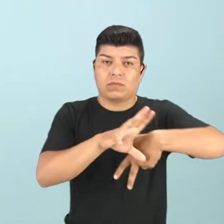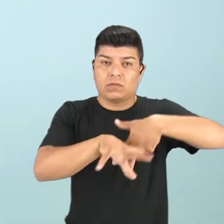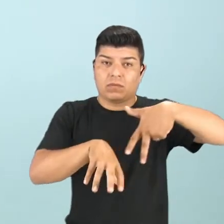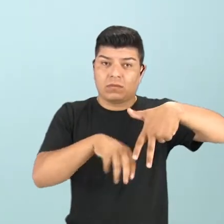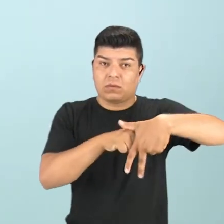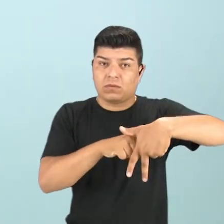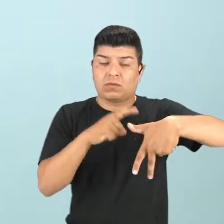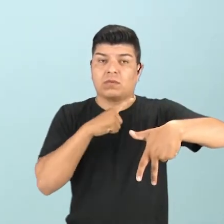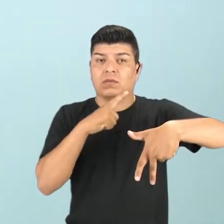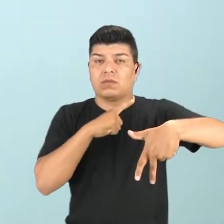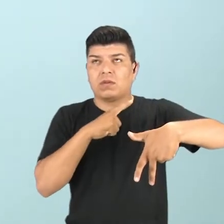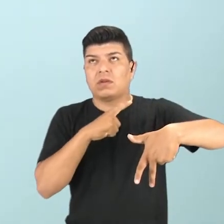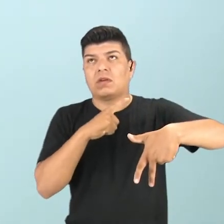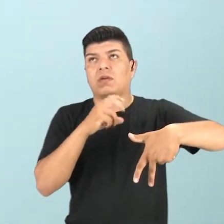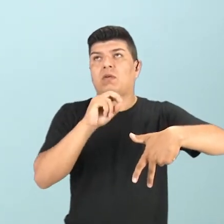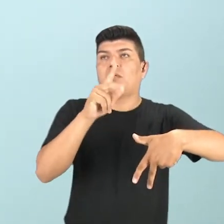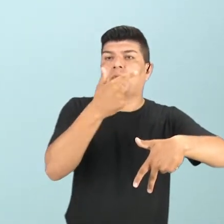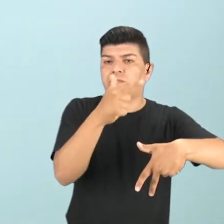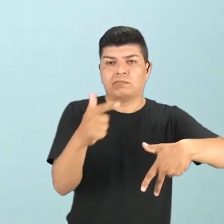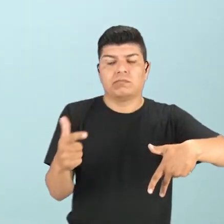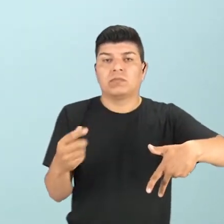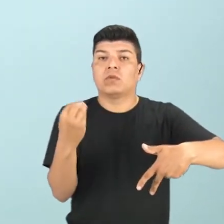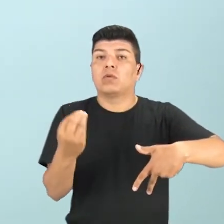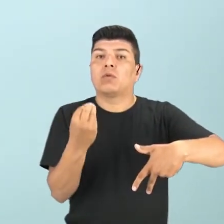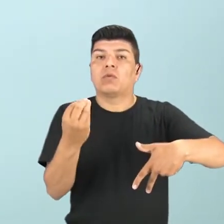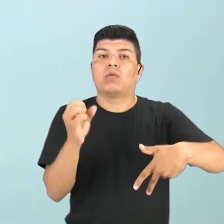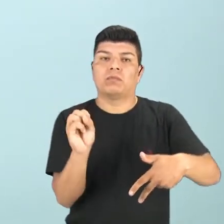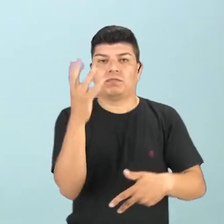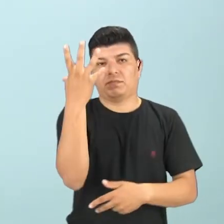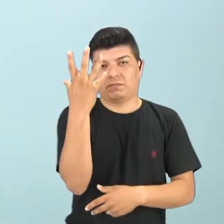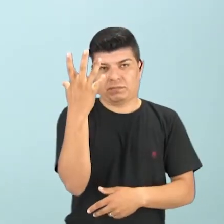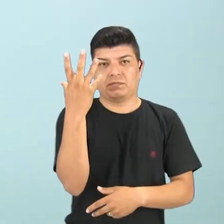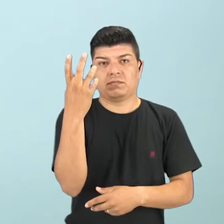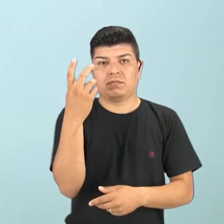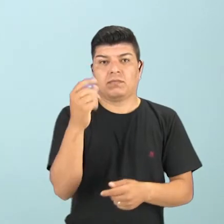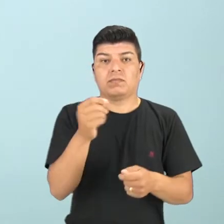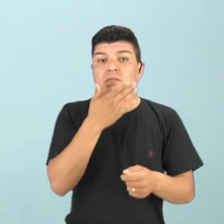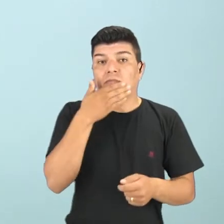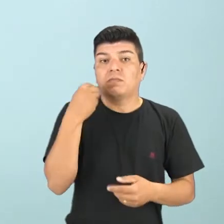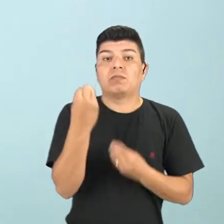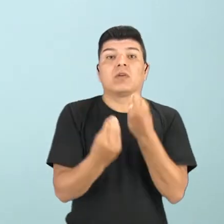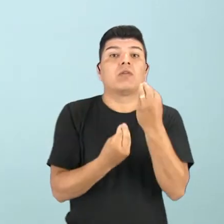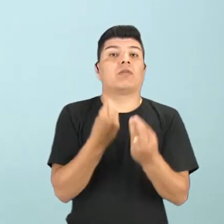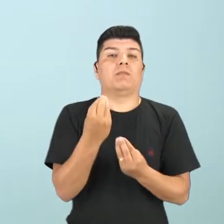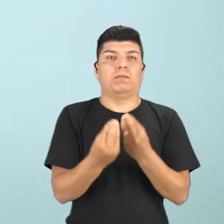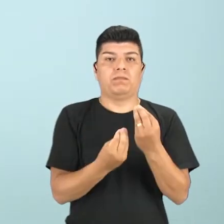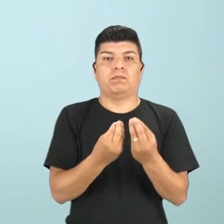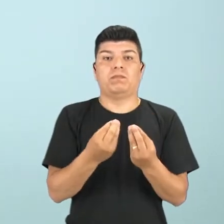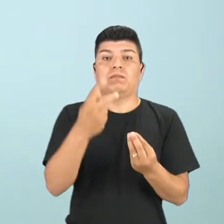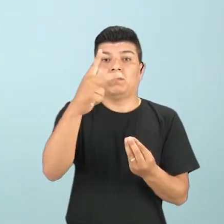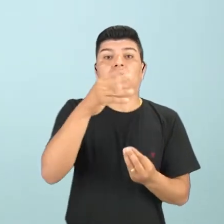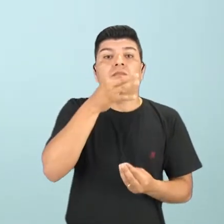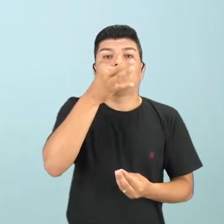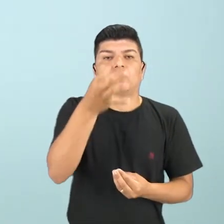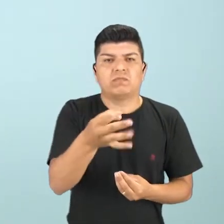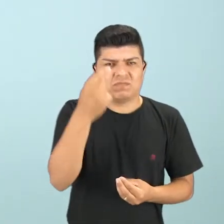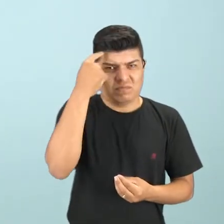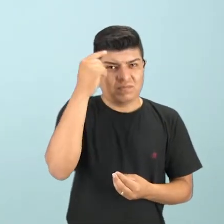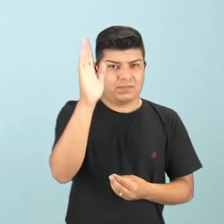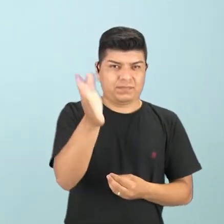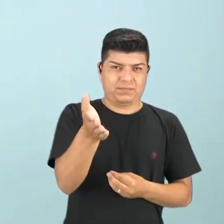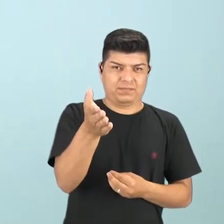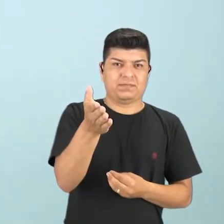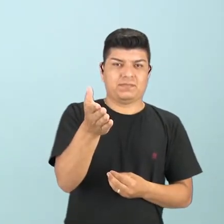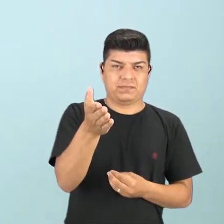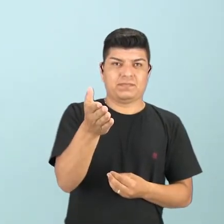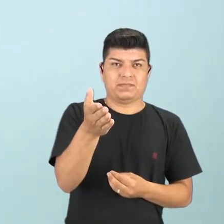corrupção. Existe, não existe? Como é que ela acontece? O que nós podemos fazer para melhorar isso? E qual é a sua opinião? Você já pensou sobre isso?